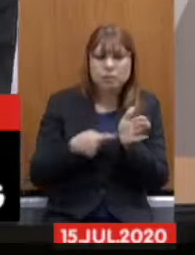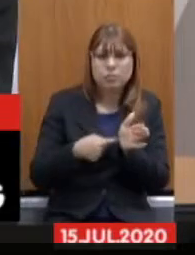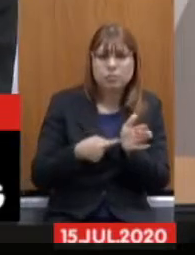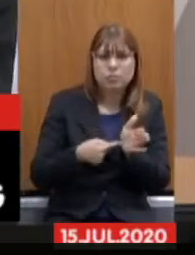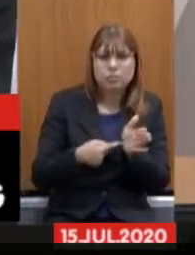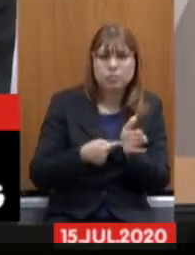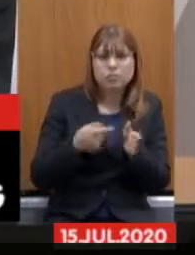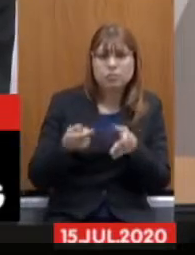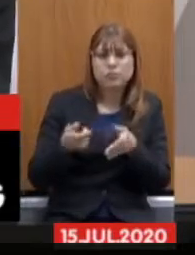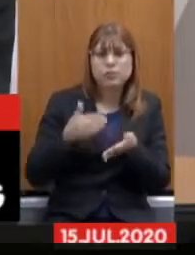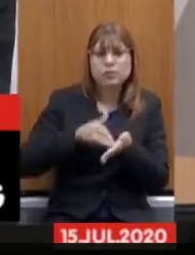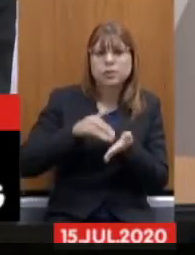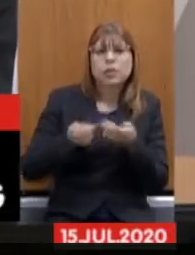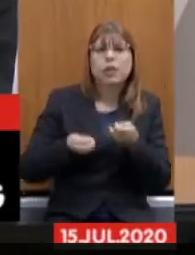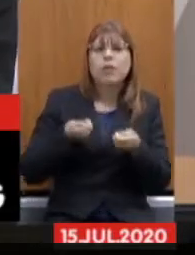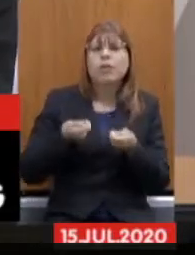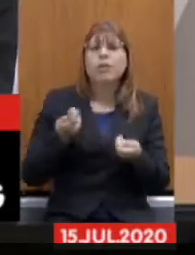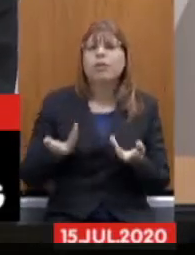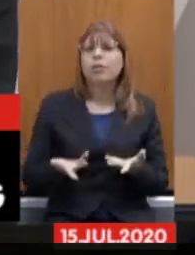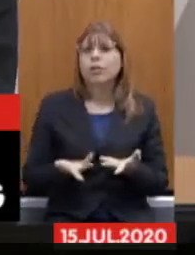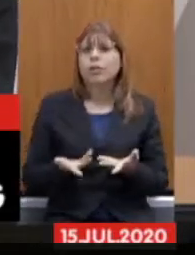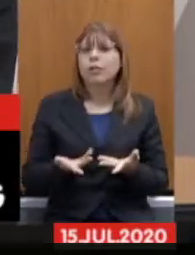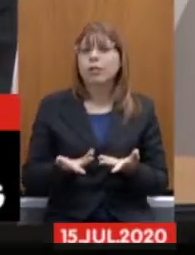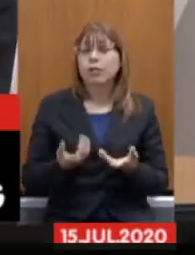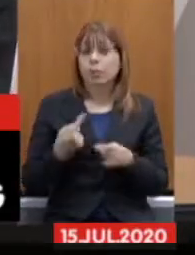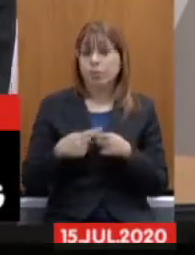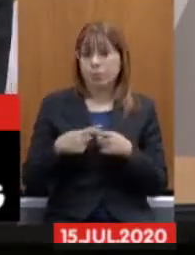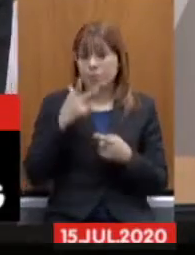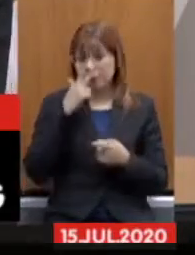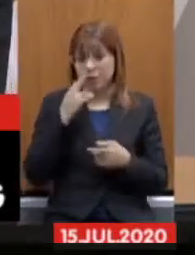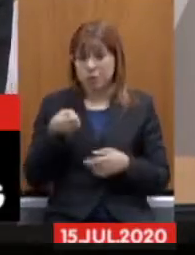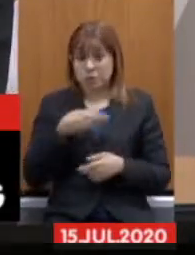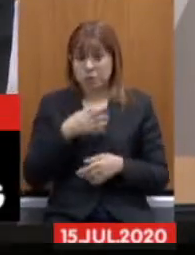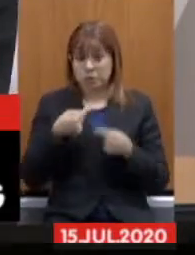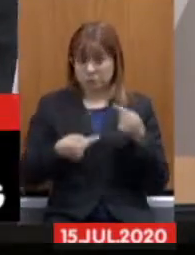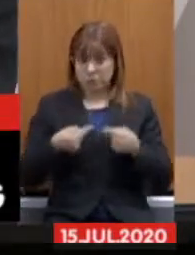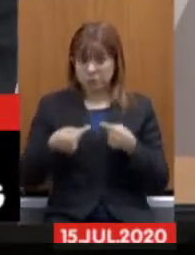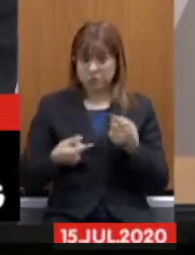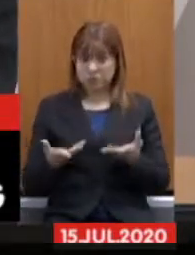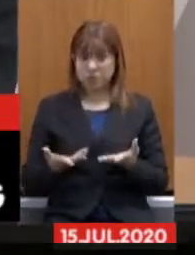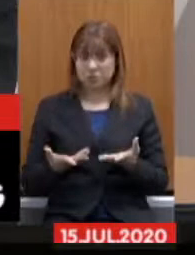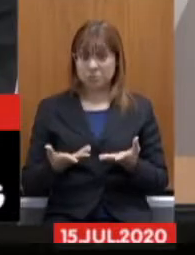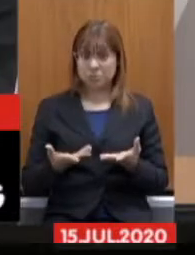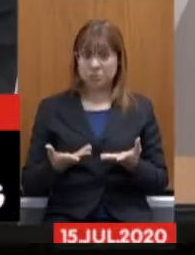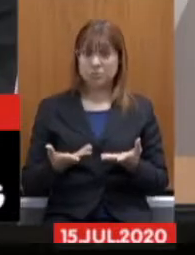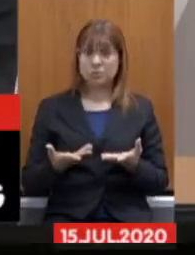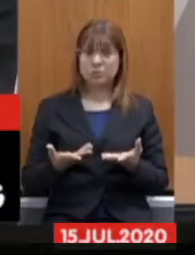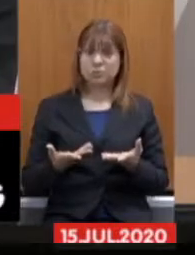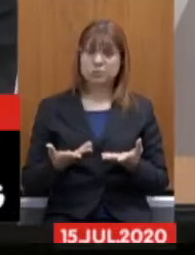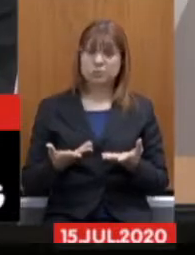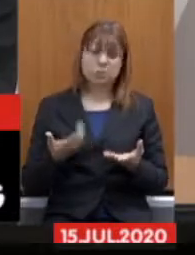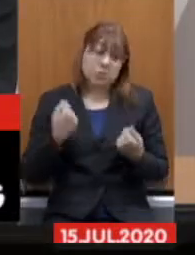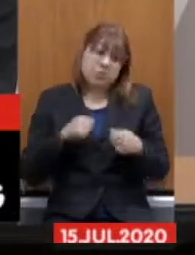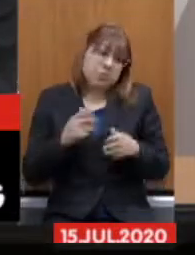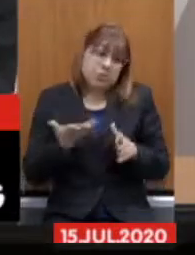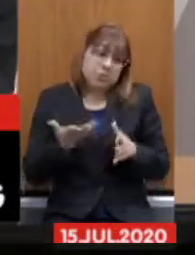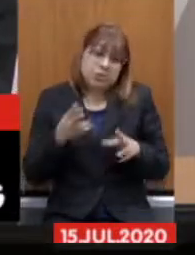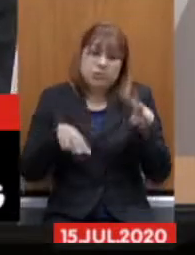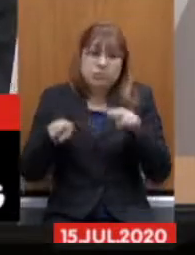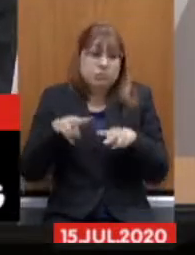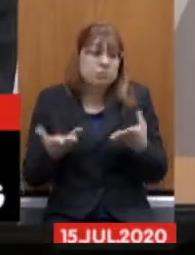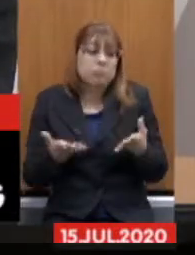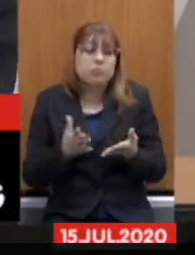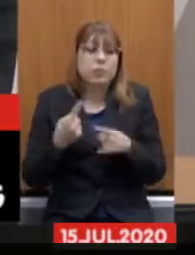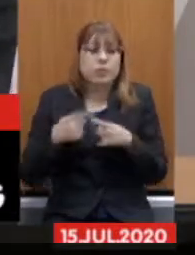técnico secretário da fazenda e o que pode ser que uma nova política agora né vamos vamos fazer as coisas sem parecer técnico porque no